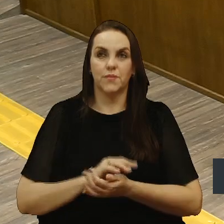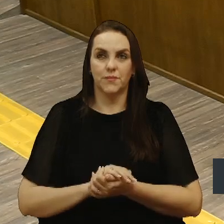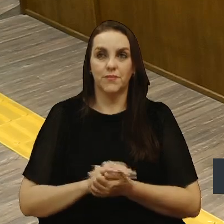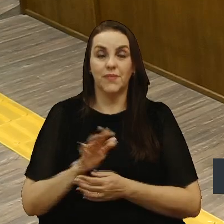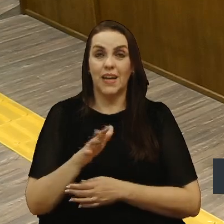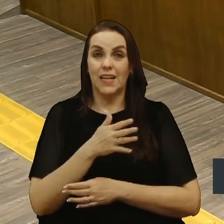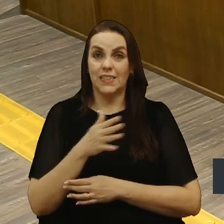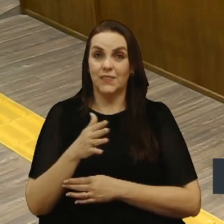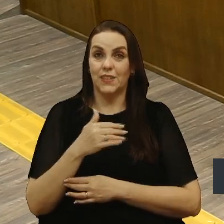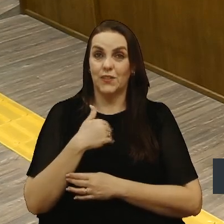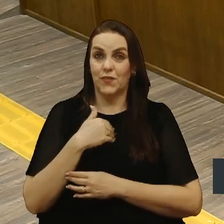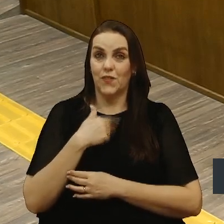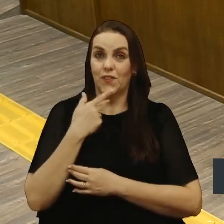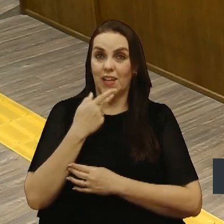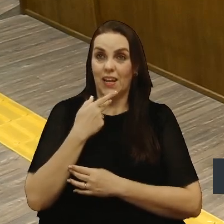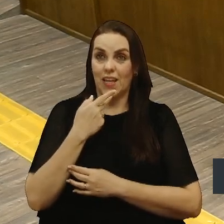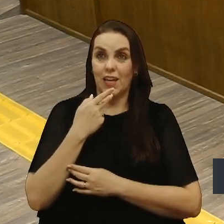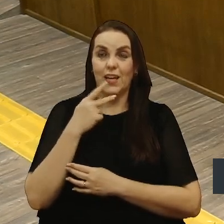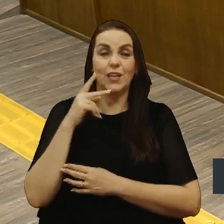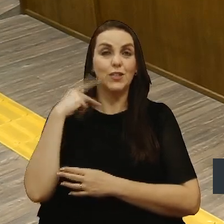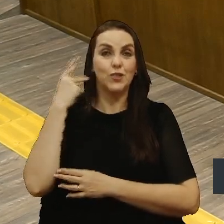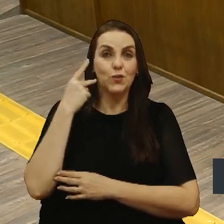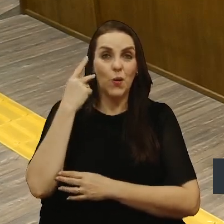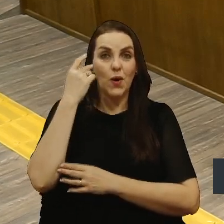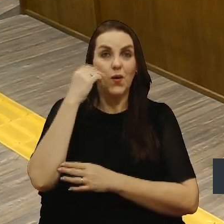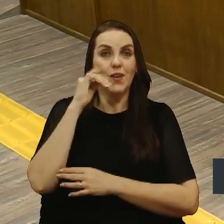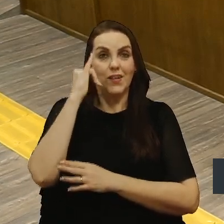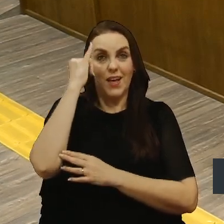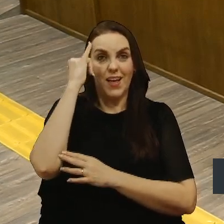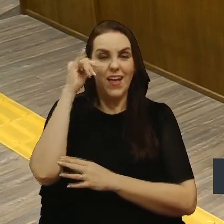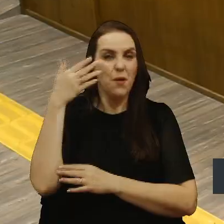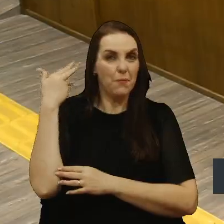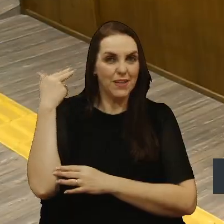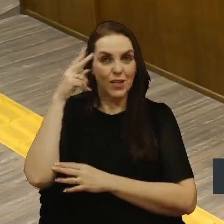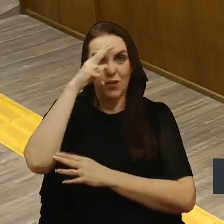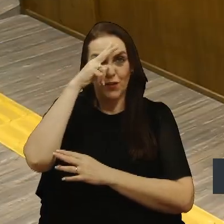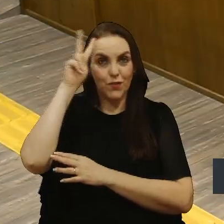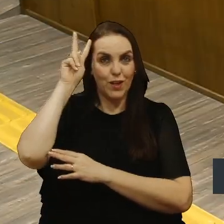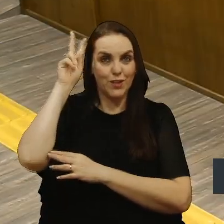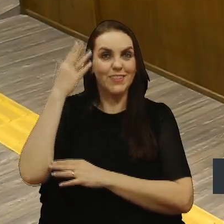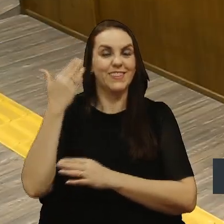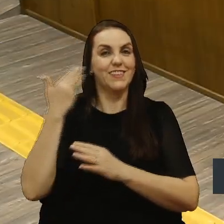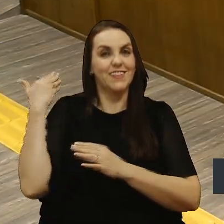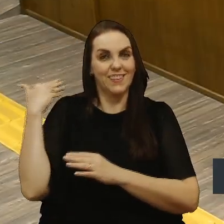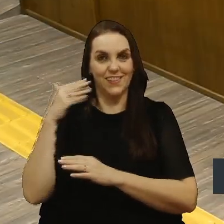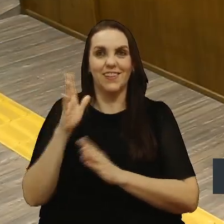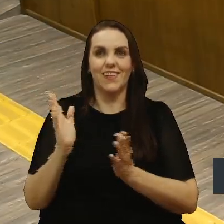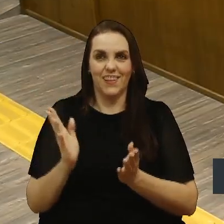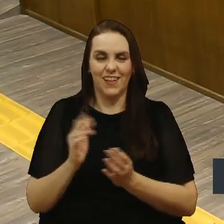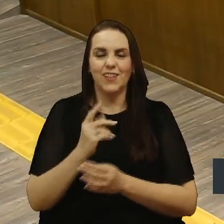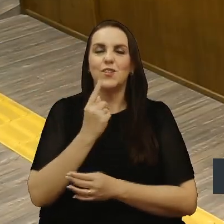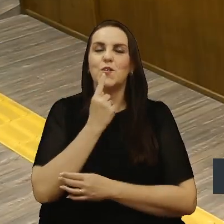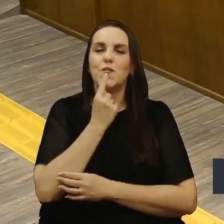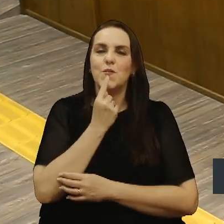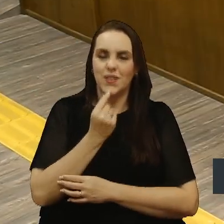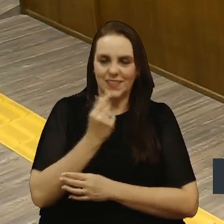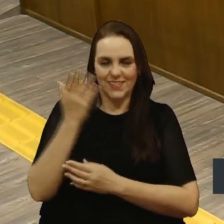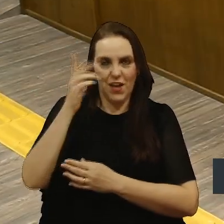uma tendência a dizer vereador João Velocino, mas João Velocino é o nosso ex-presidente, querido amigo, João ex.